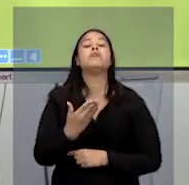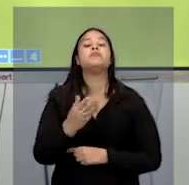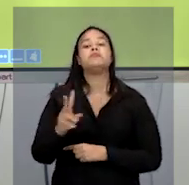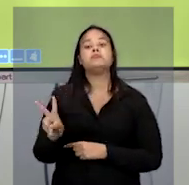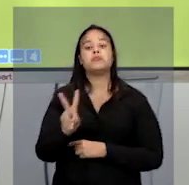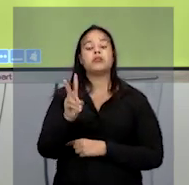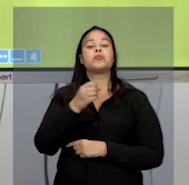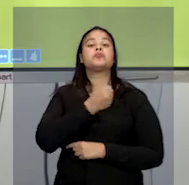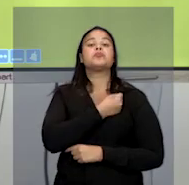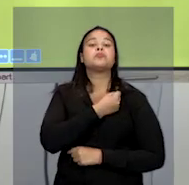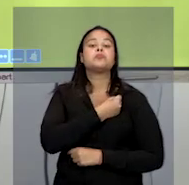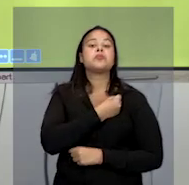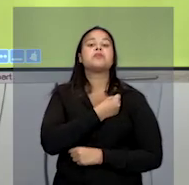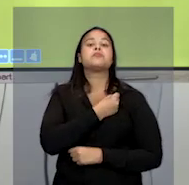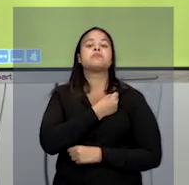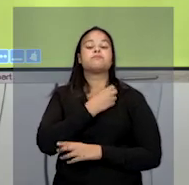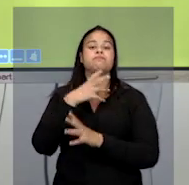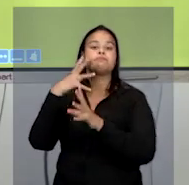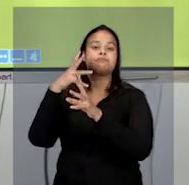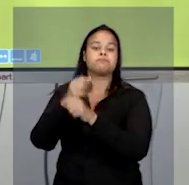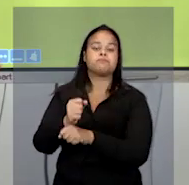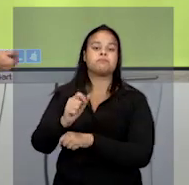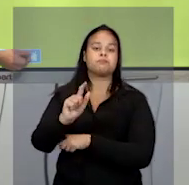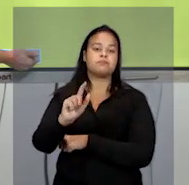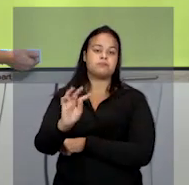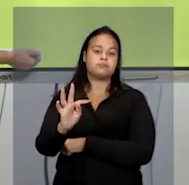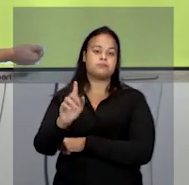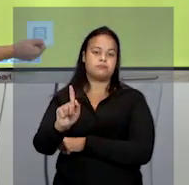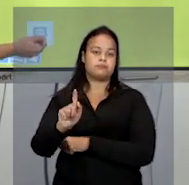valor dessa tangente.